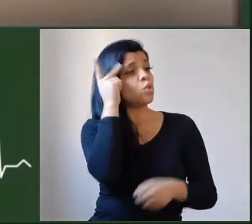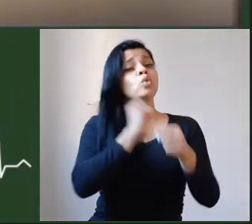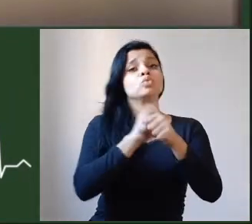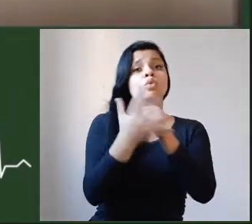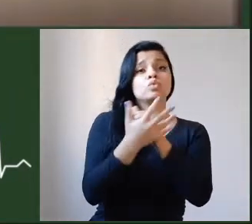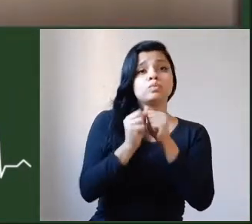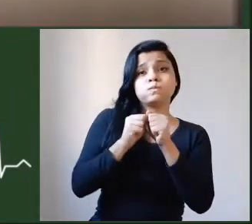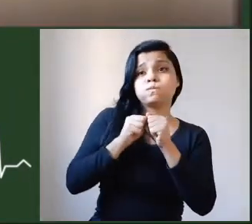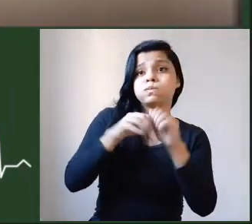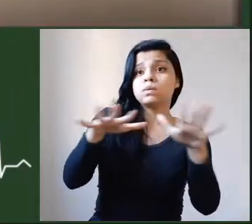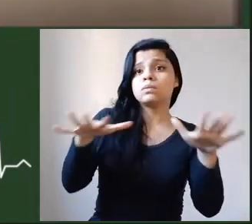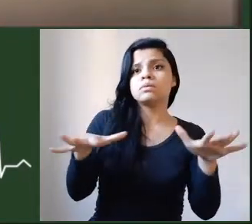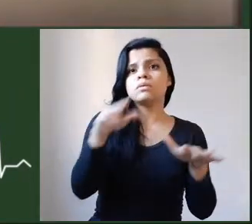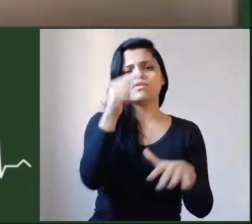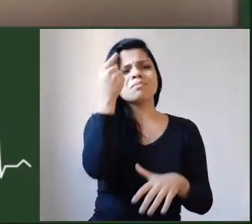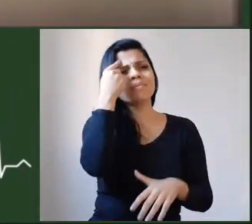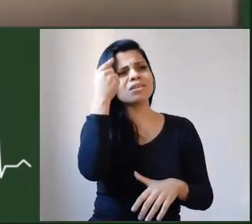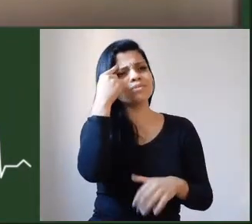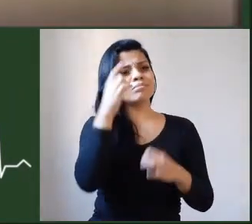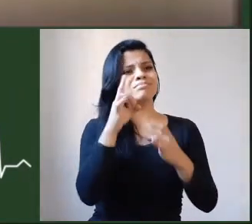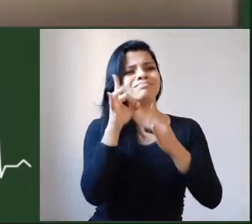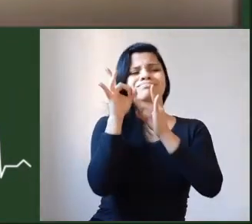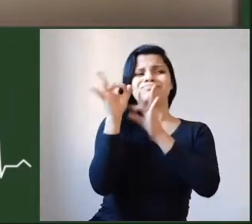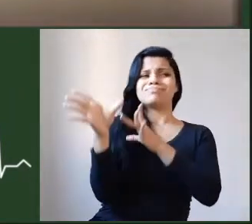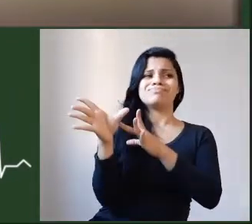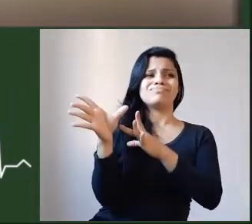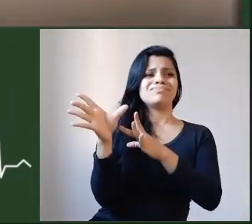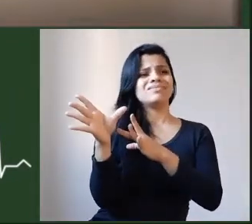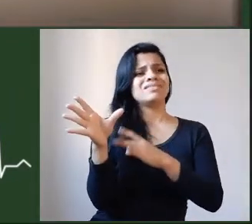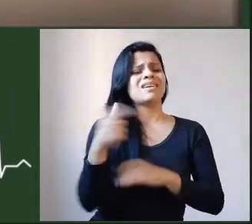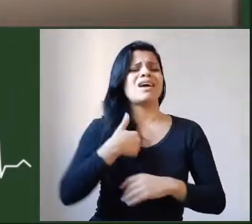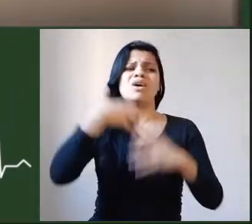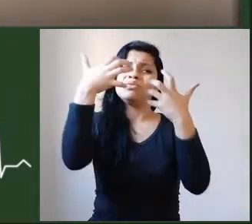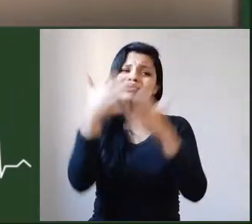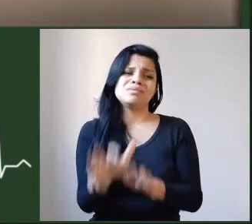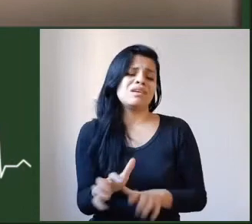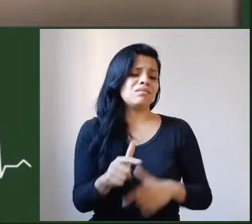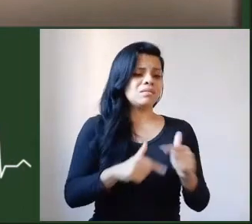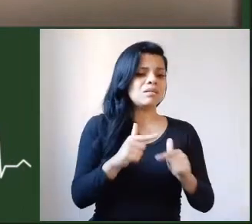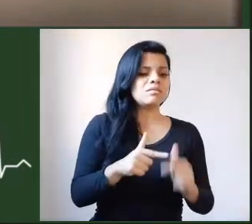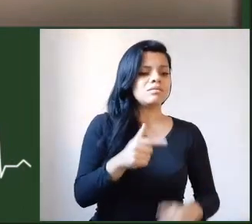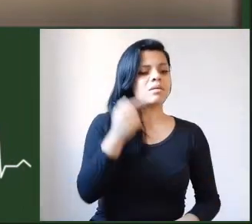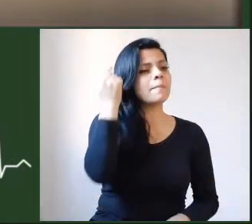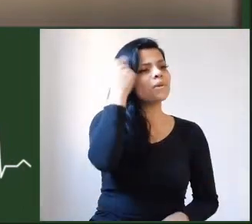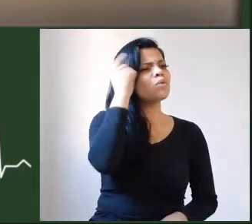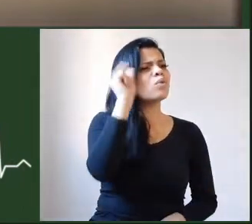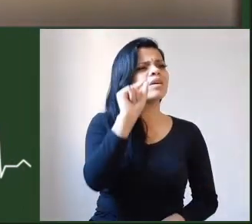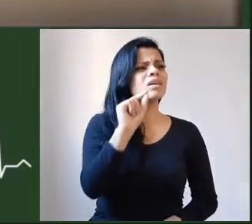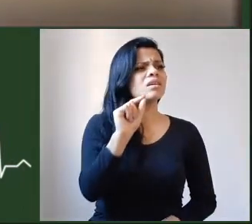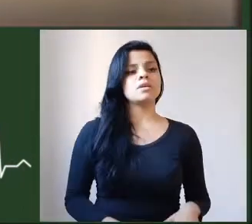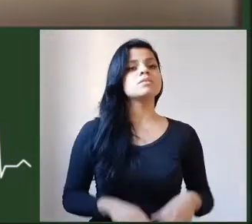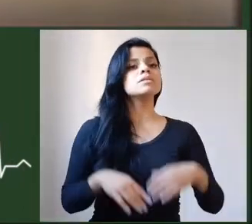isso continua acontecendo, né? Quando a gente está dentro de uma sala